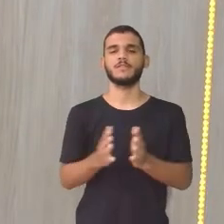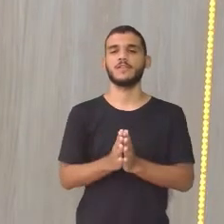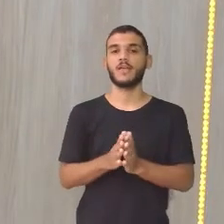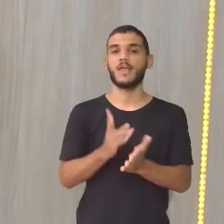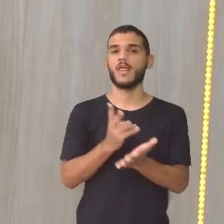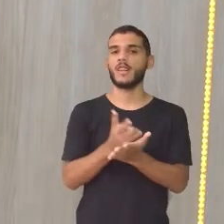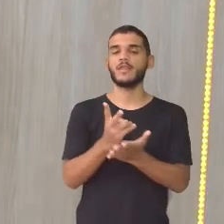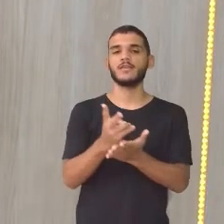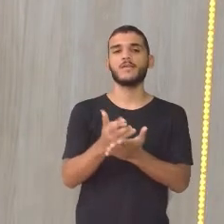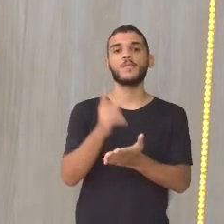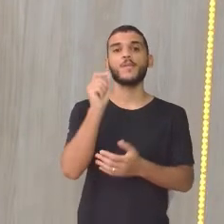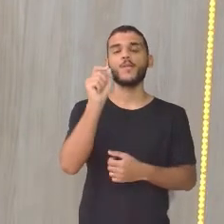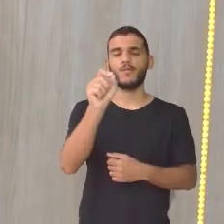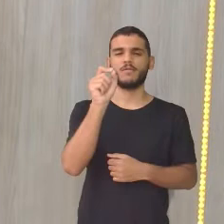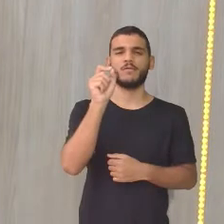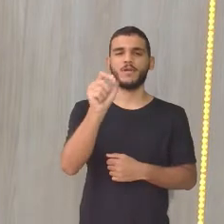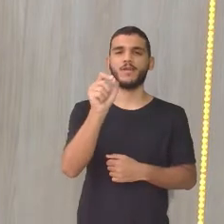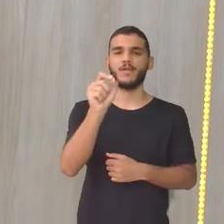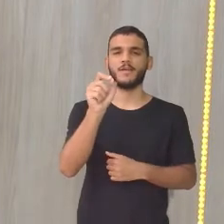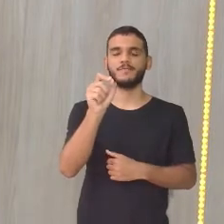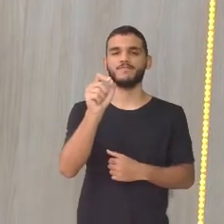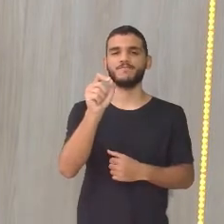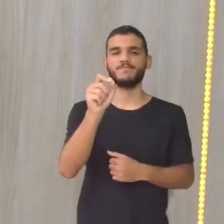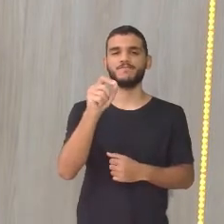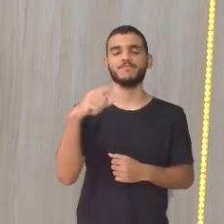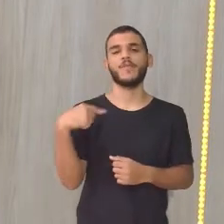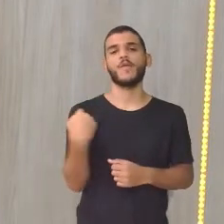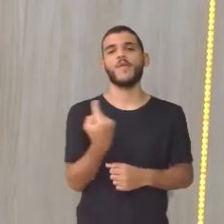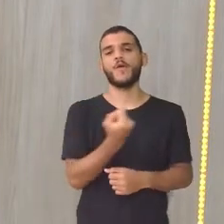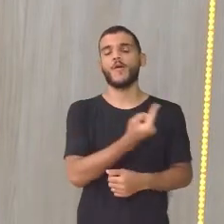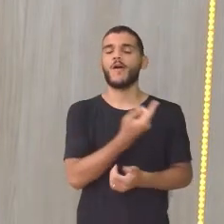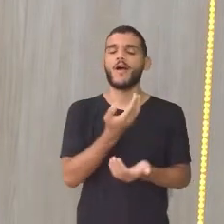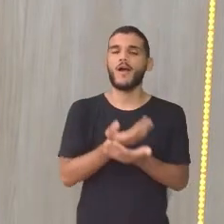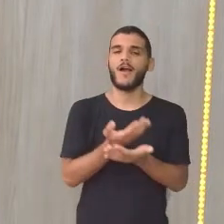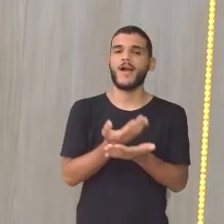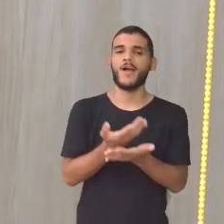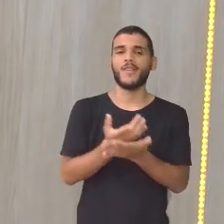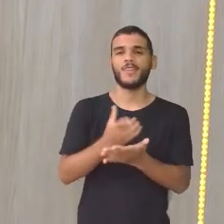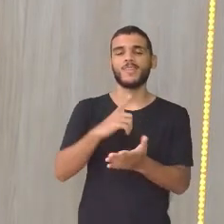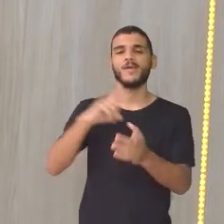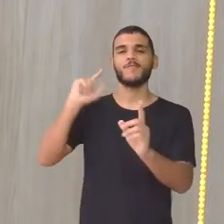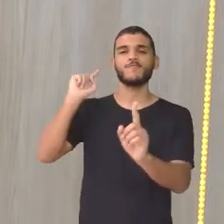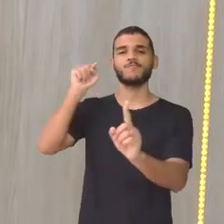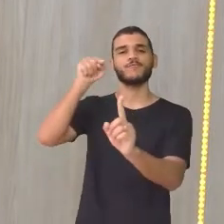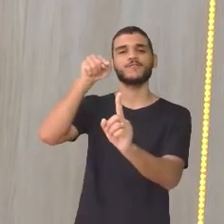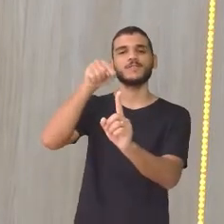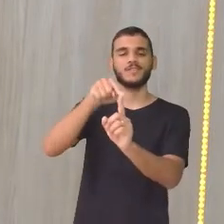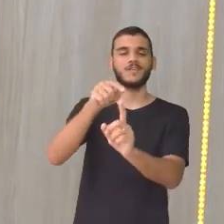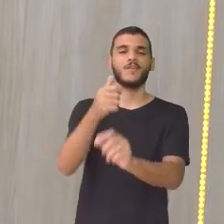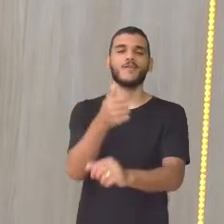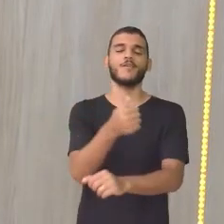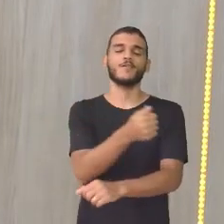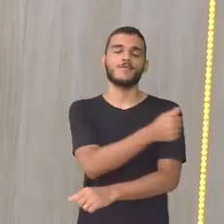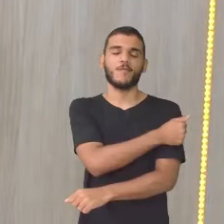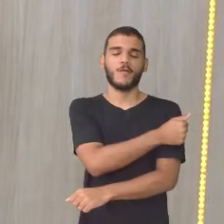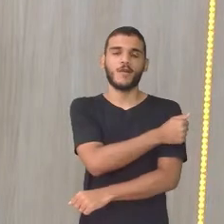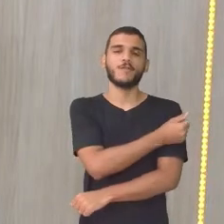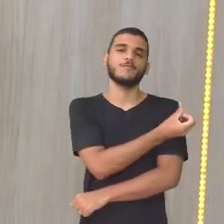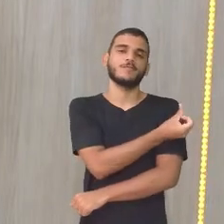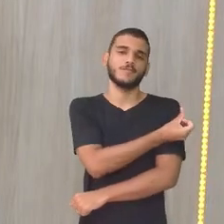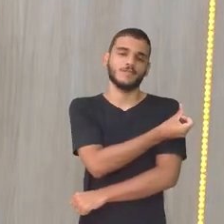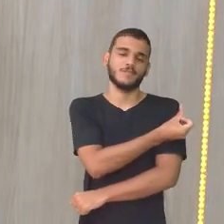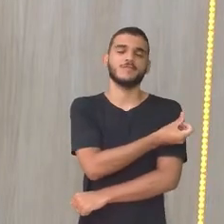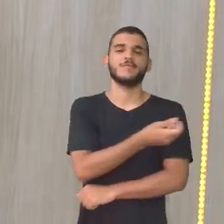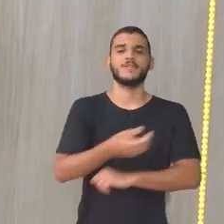sempre claro que a nossa aula ela alcança os nossos alunos e alunas do sexto